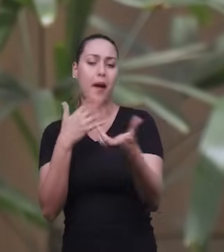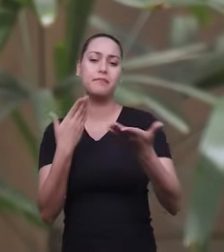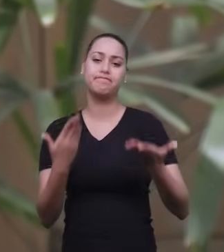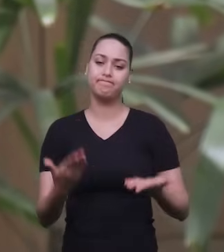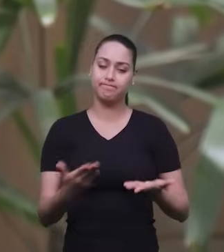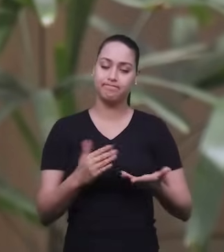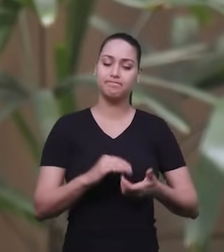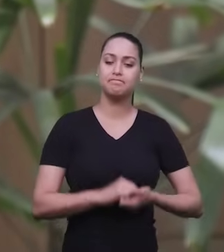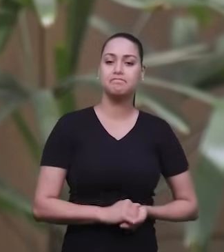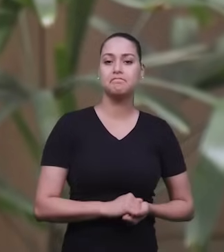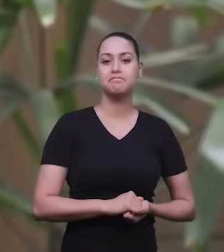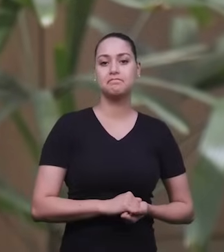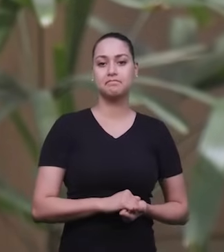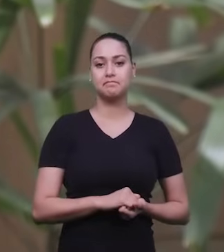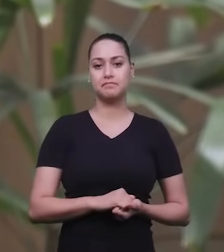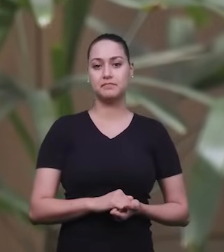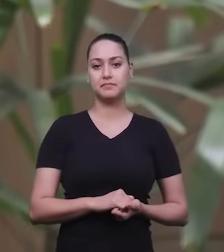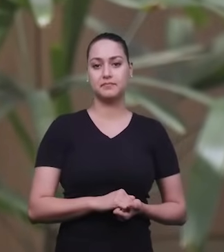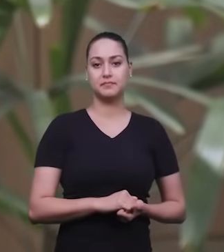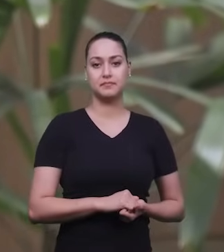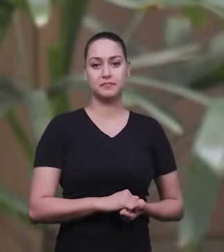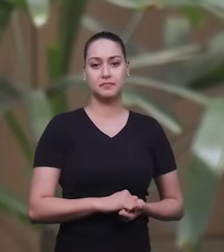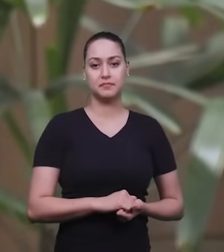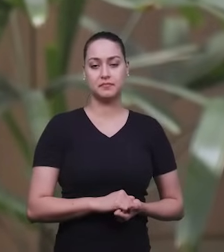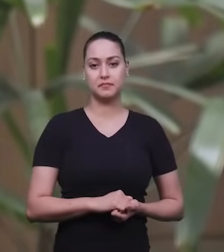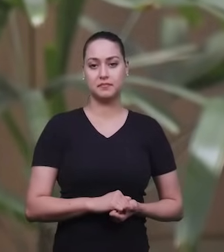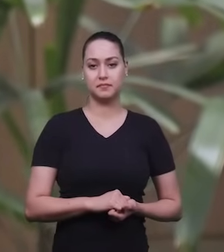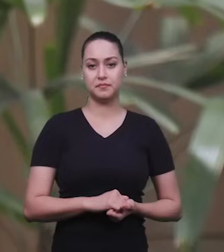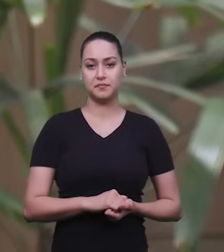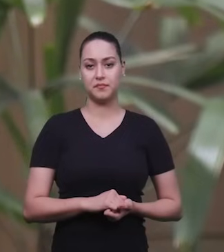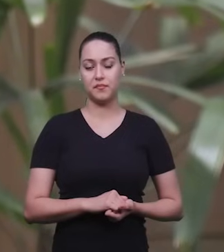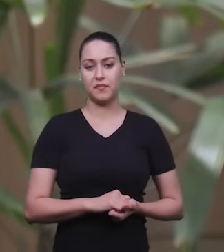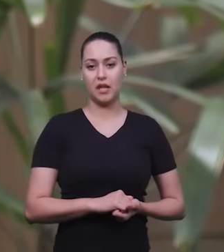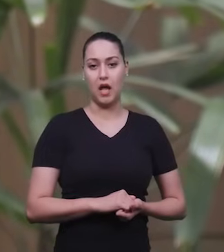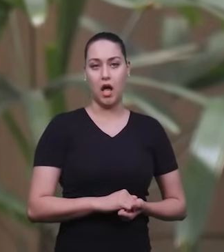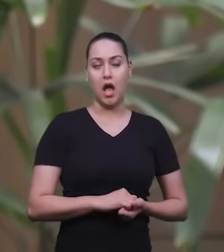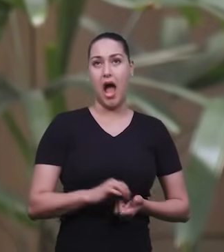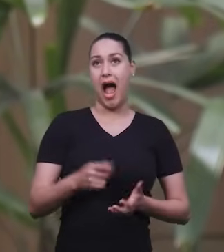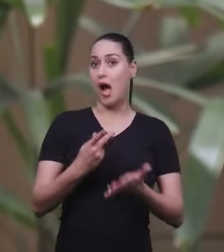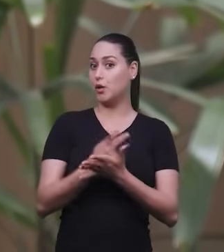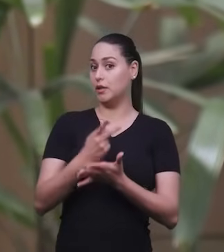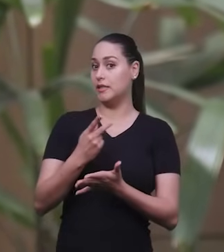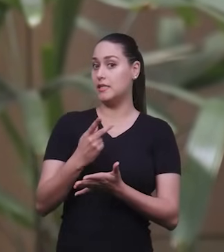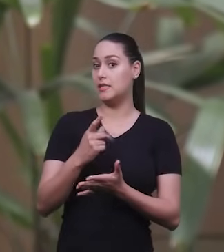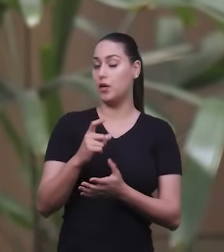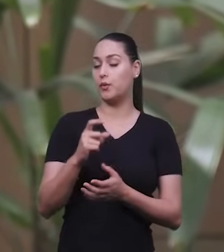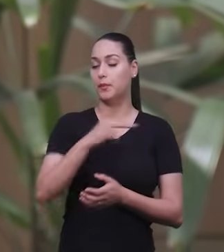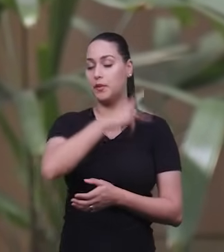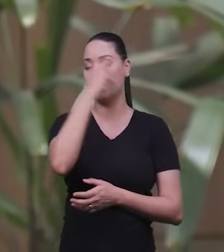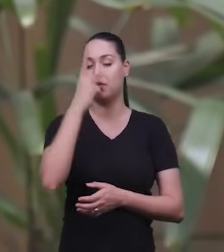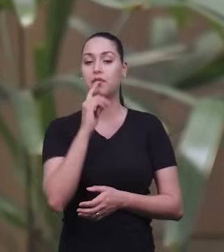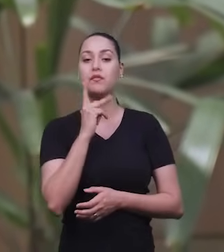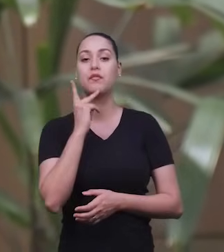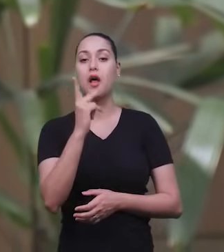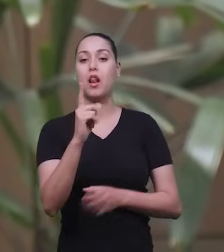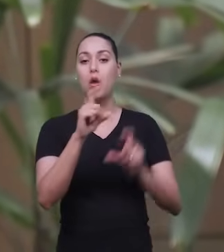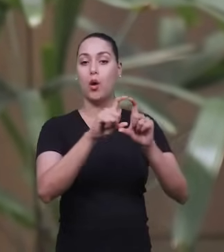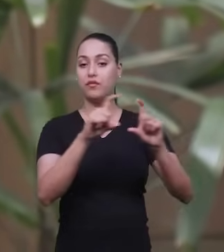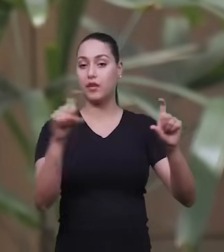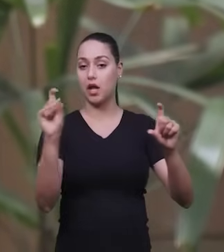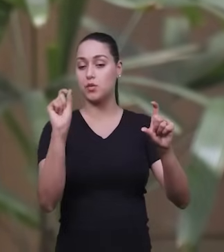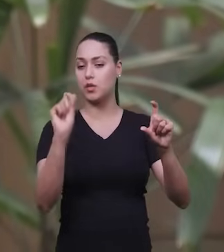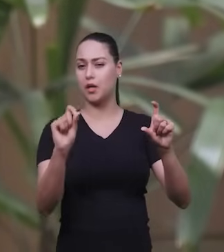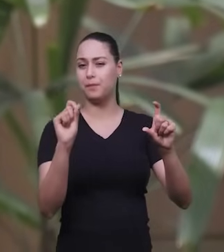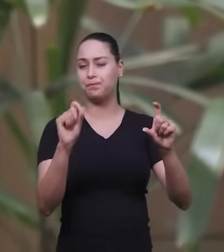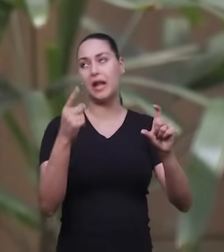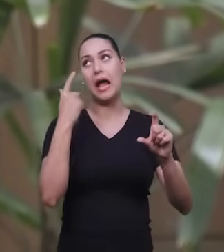pessoas, uma pessoa ela expressou a seguinte frase: olha, pastor,